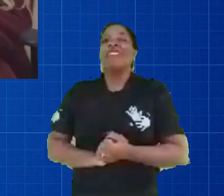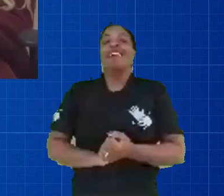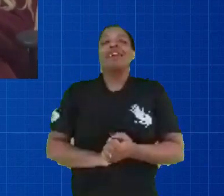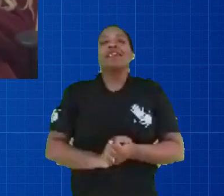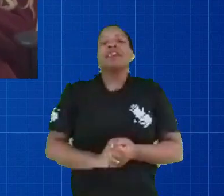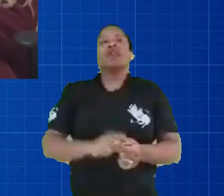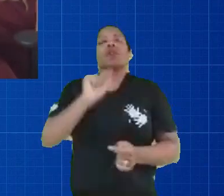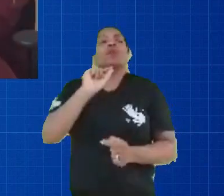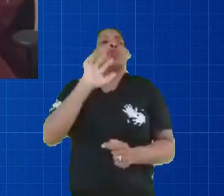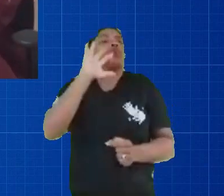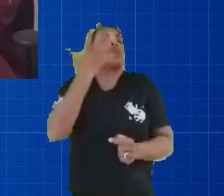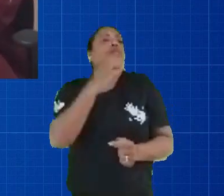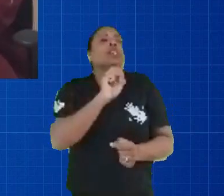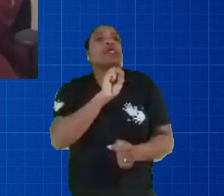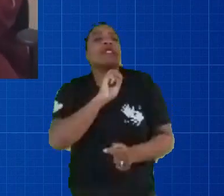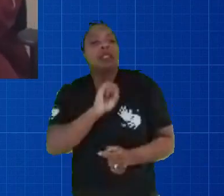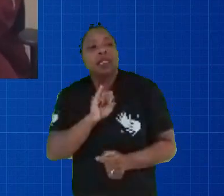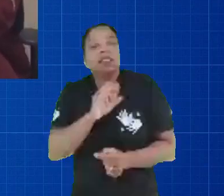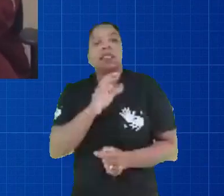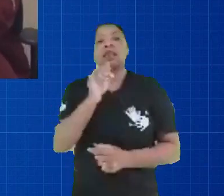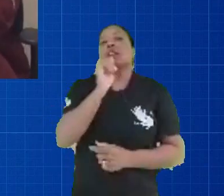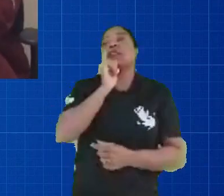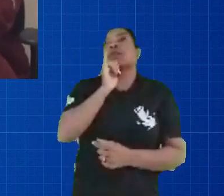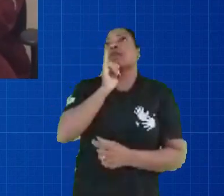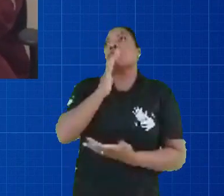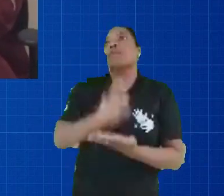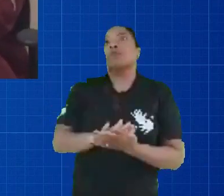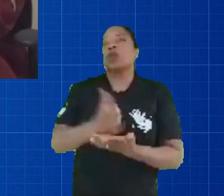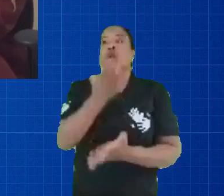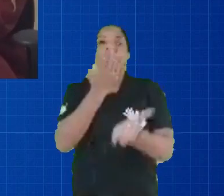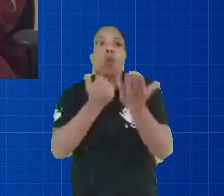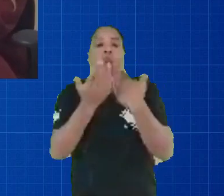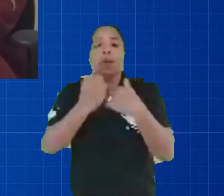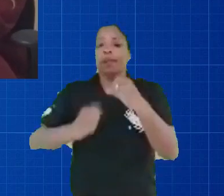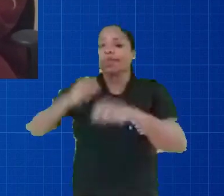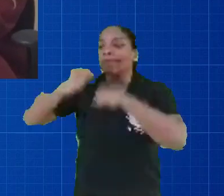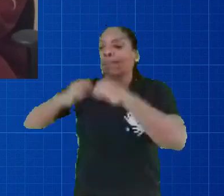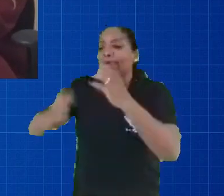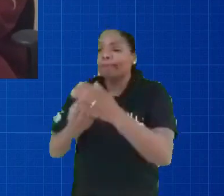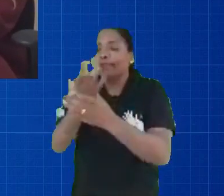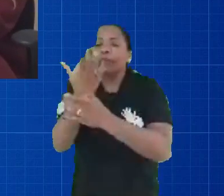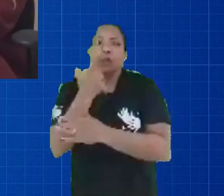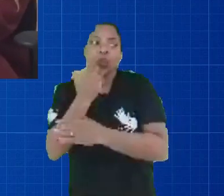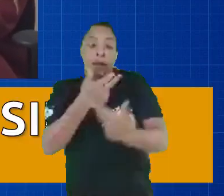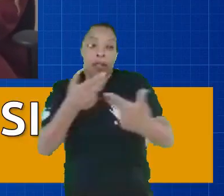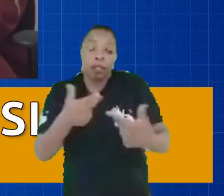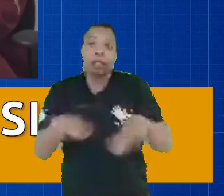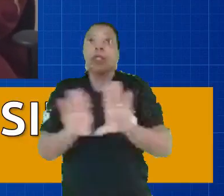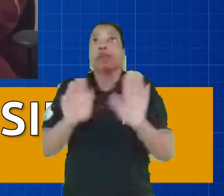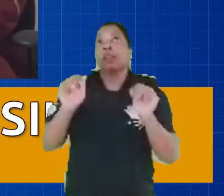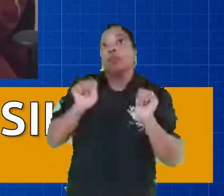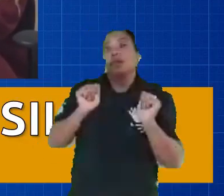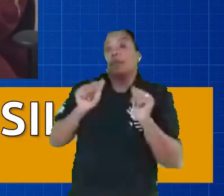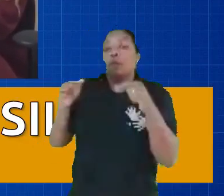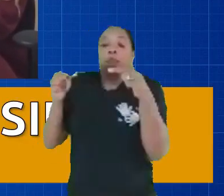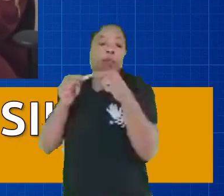alimentos ultraprocessados ao longo do tempo e o sedentarismo? Então, o sedentarismo,